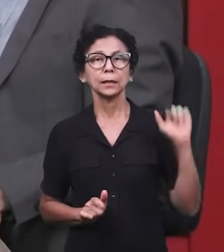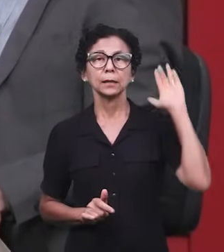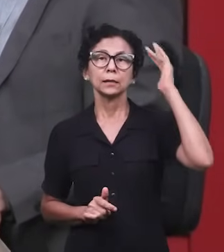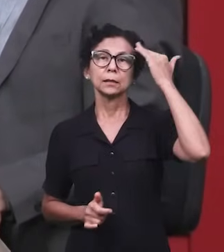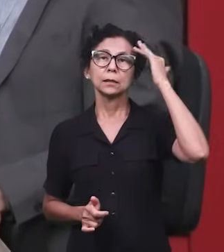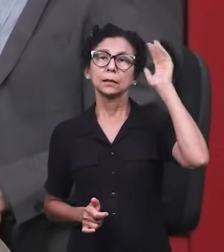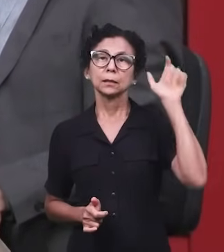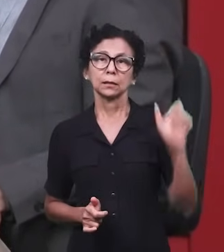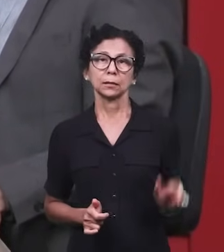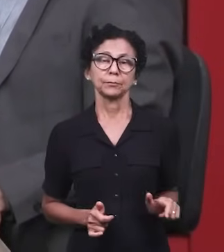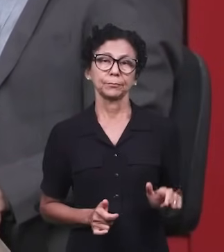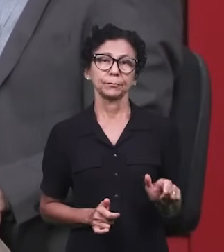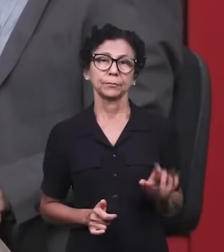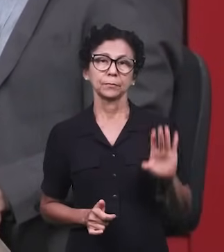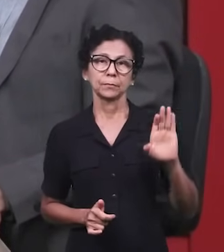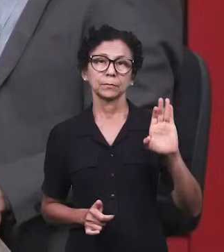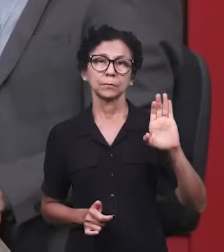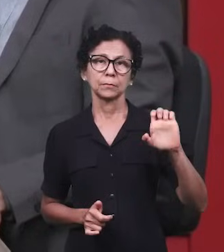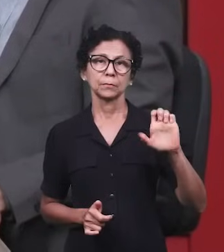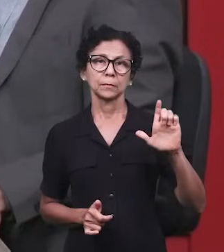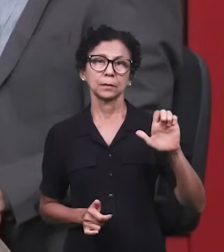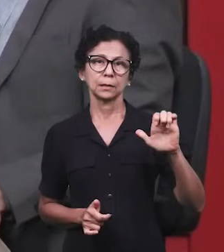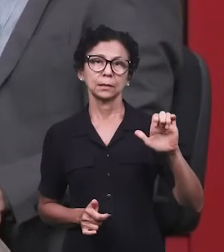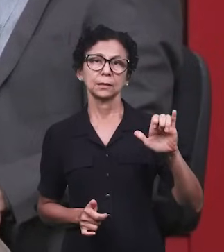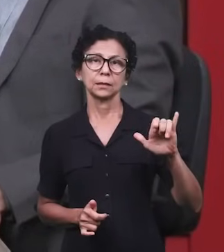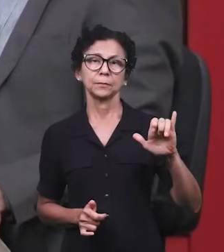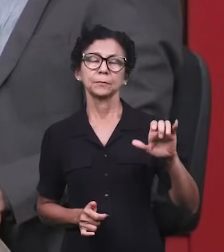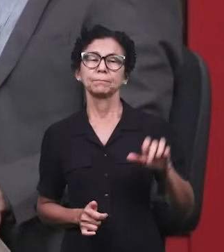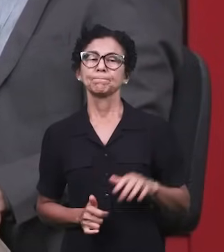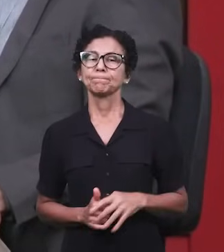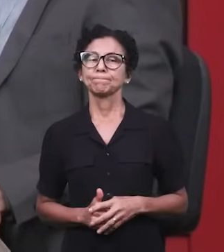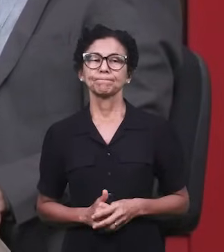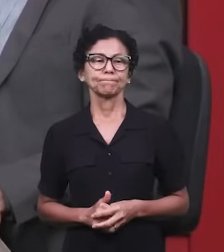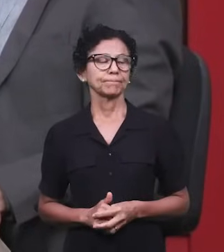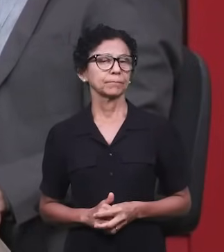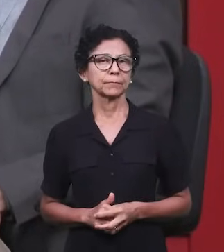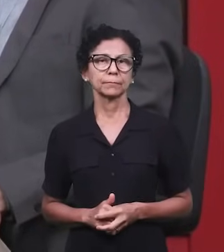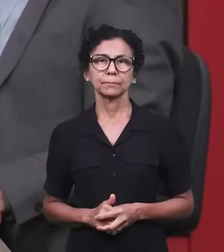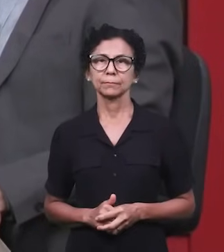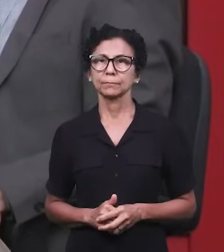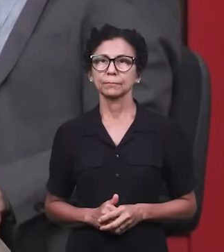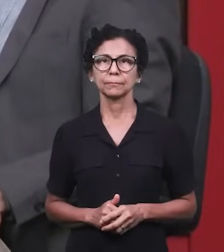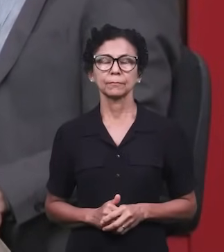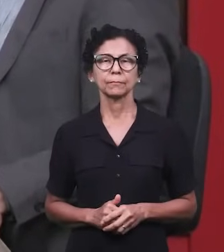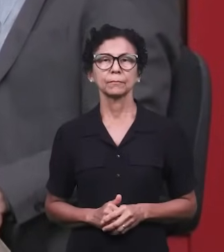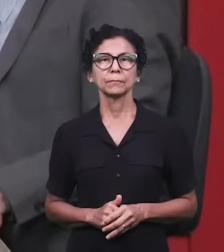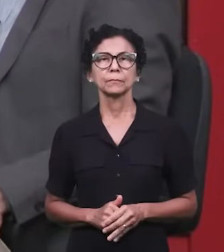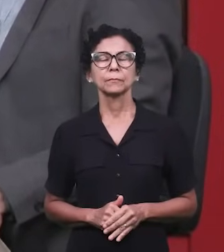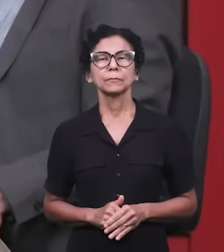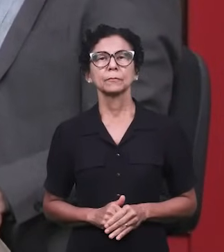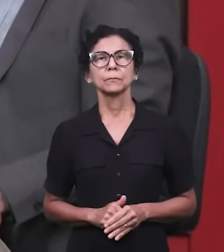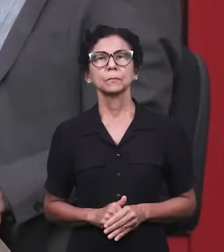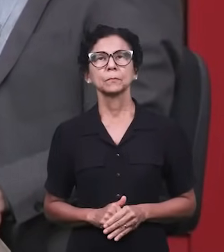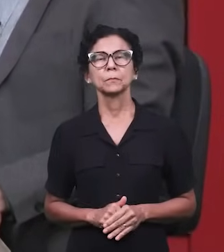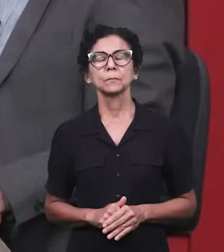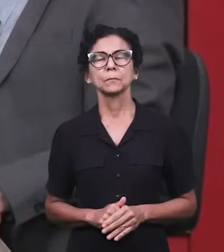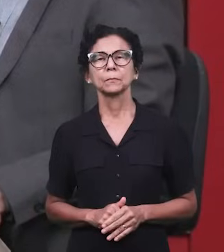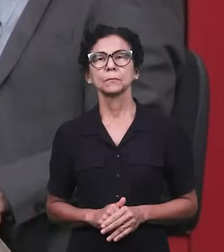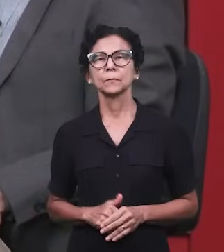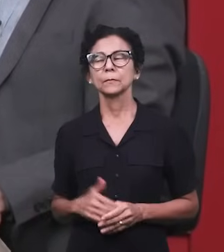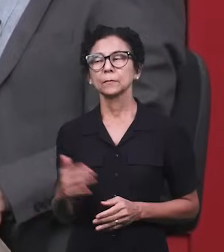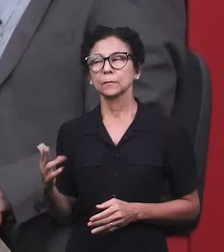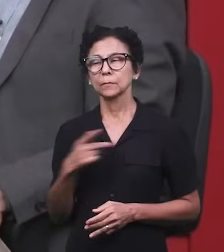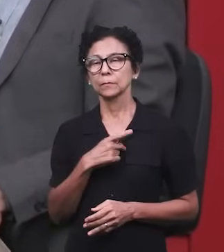né? E ele não entendeu. E ele faz uma intervenção. Então, o pastor Fernando comentou aqui sobre